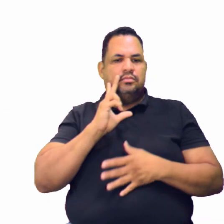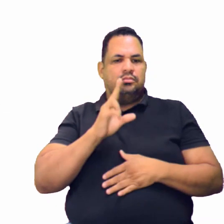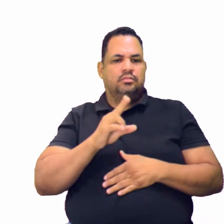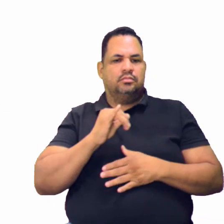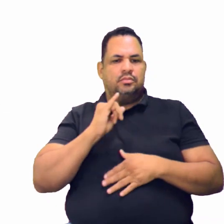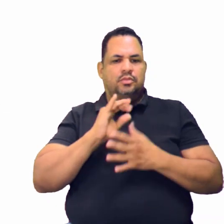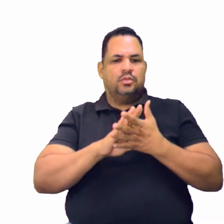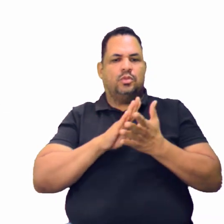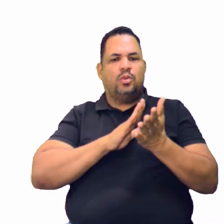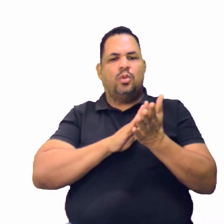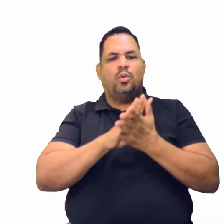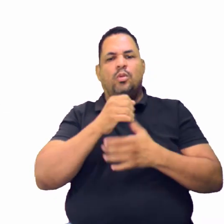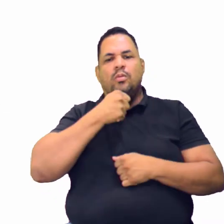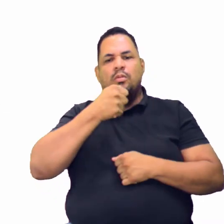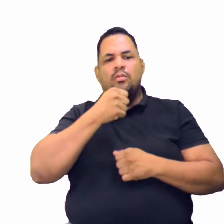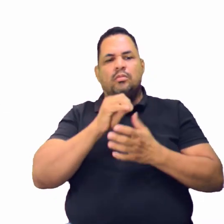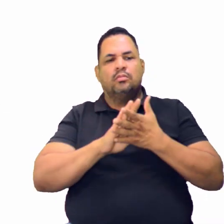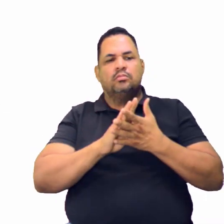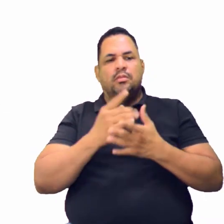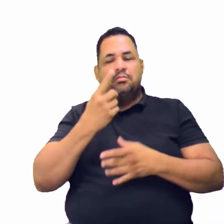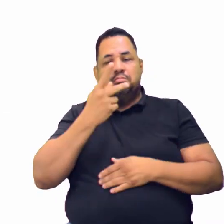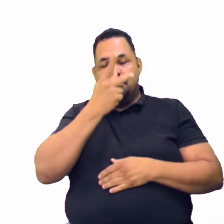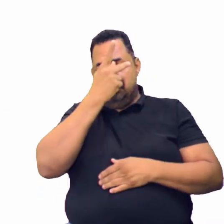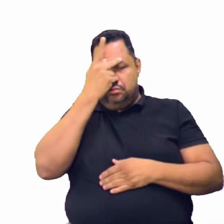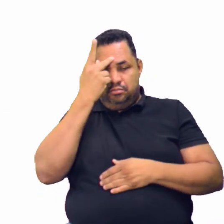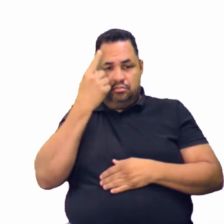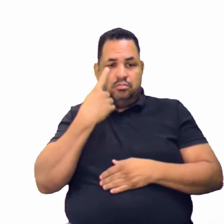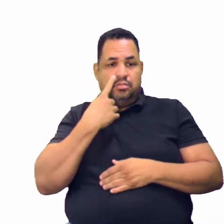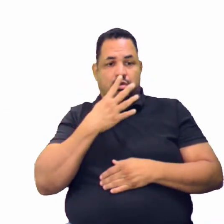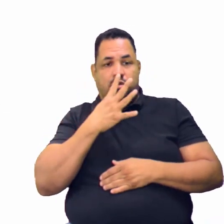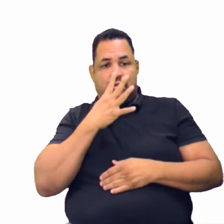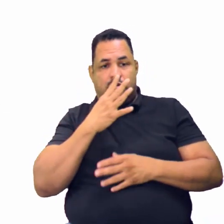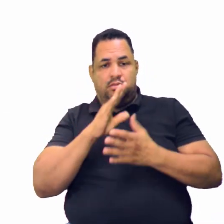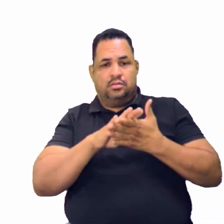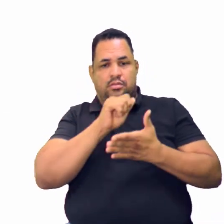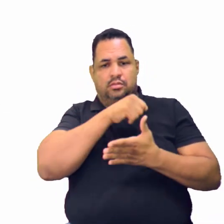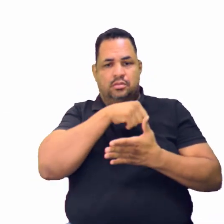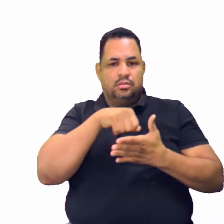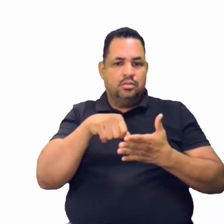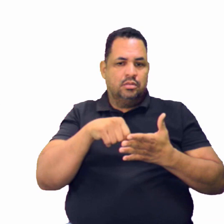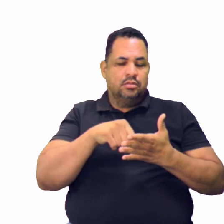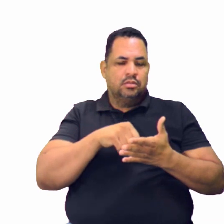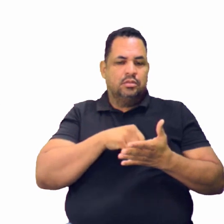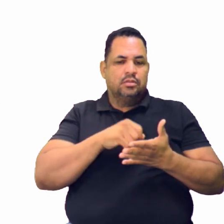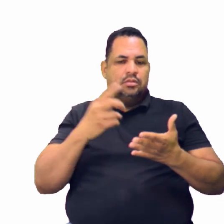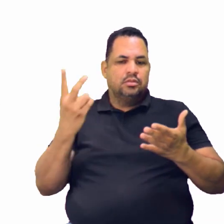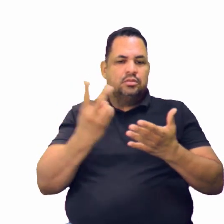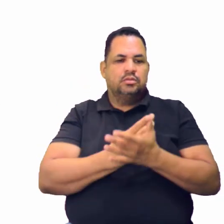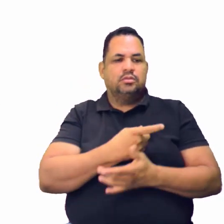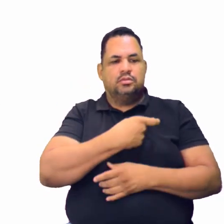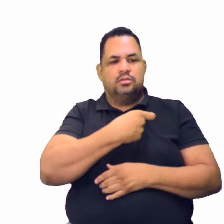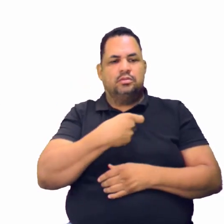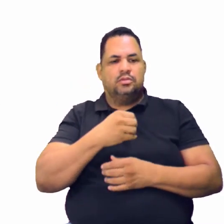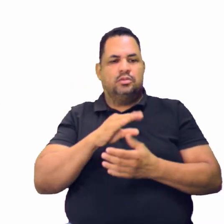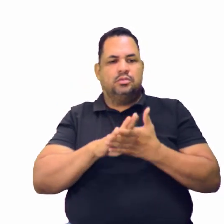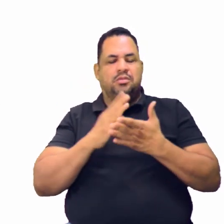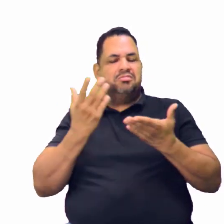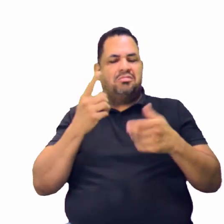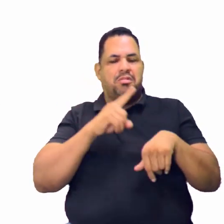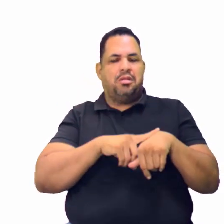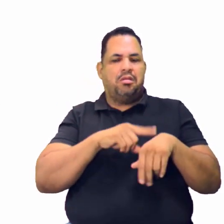jornalista ou de um espectador, escreve para narrar o que aconteceu X ou Y em tal lugar ou tal